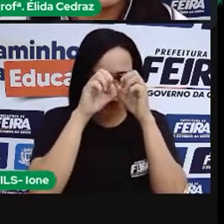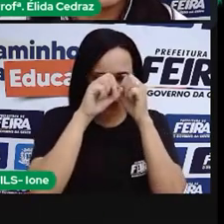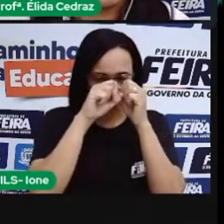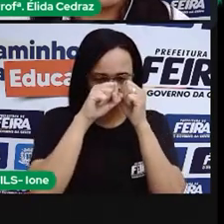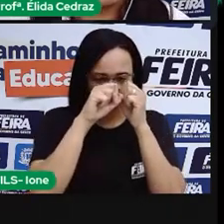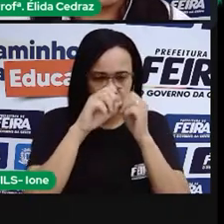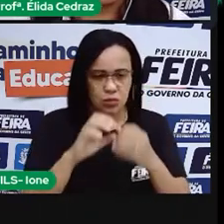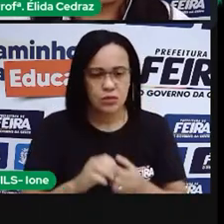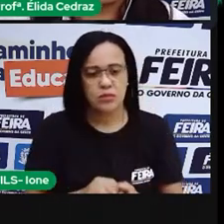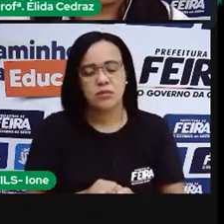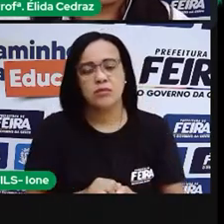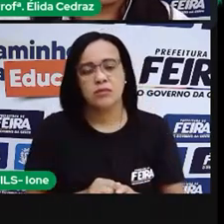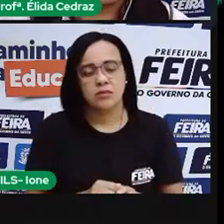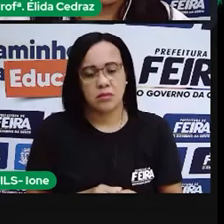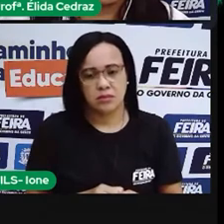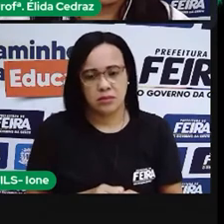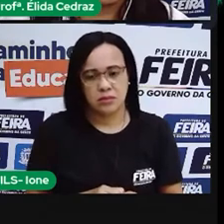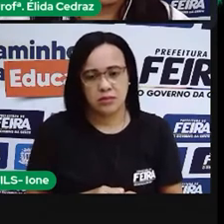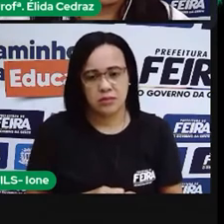Escuro.